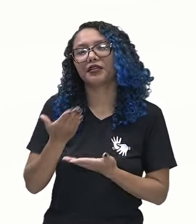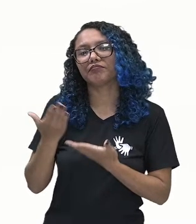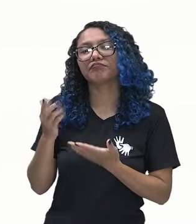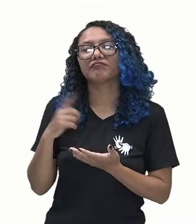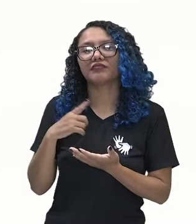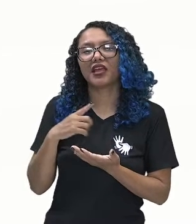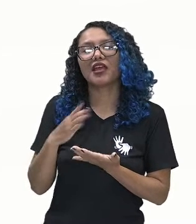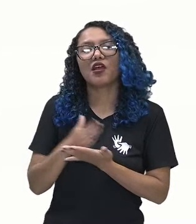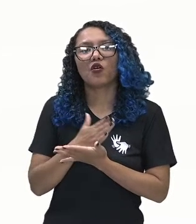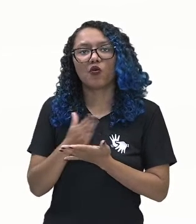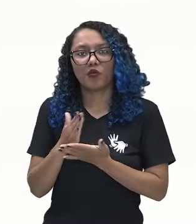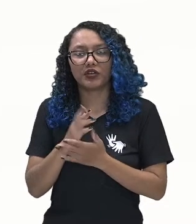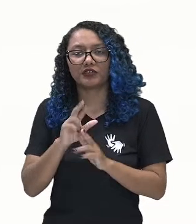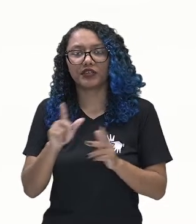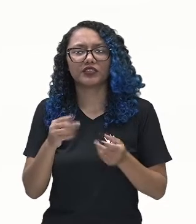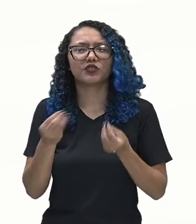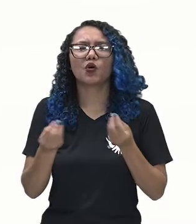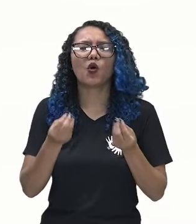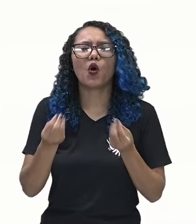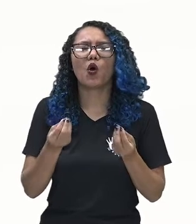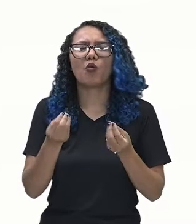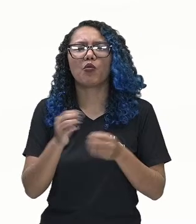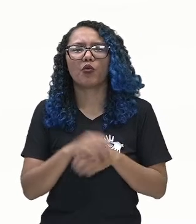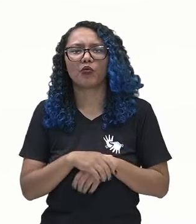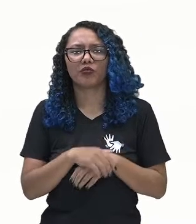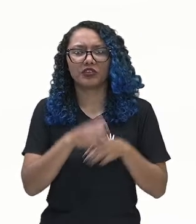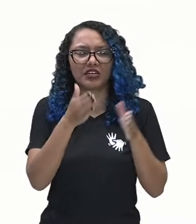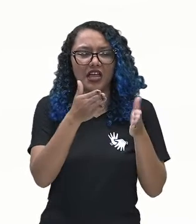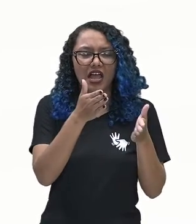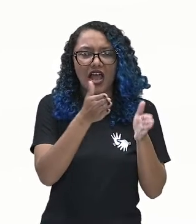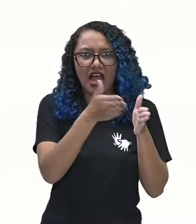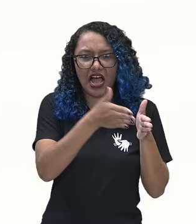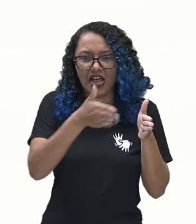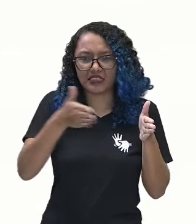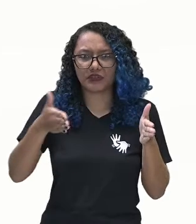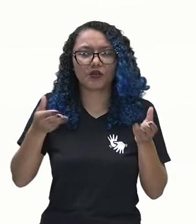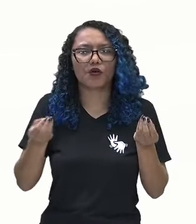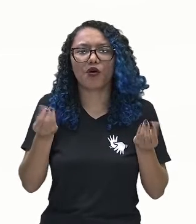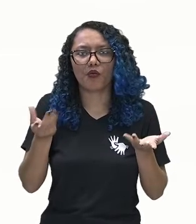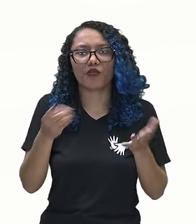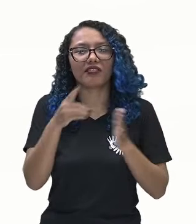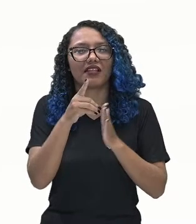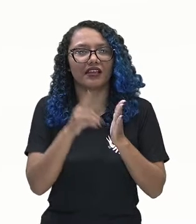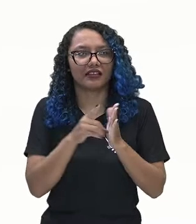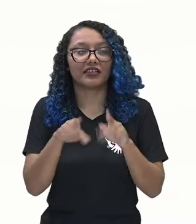que a gente geralmente vai contar em décadas ou século, né? E aqui nós temos a